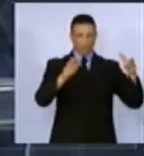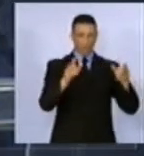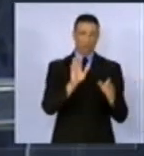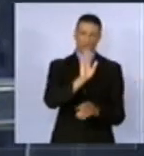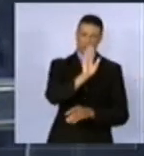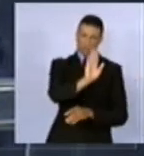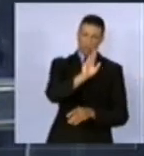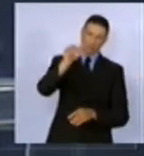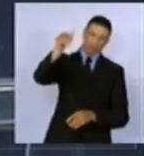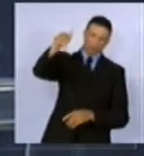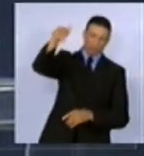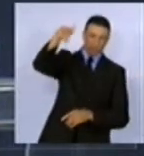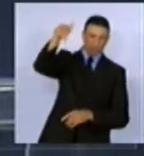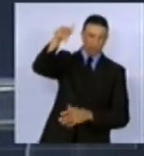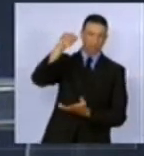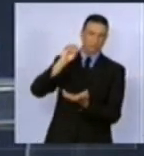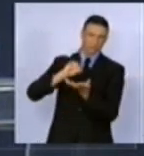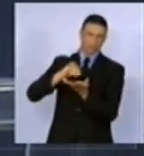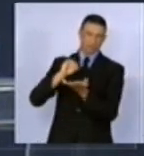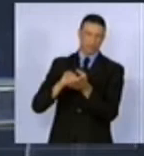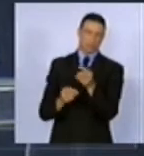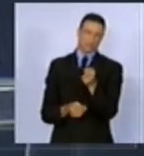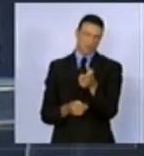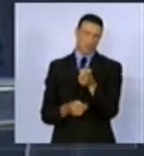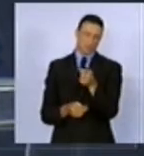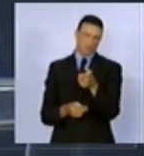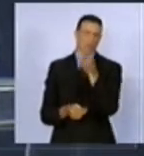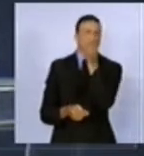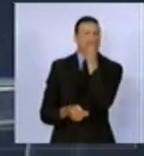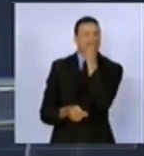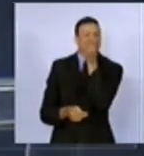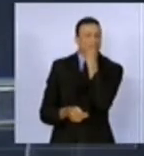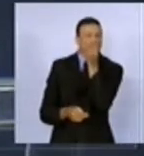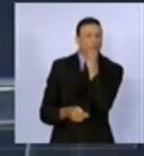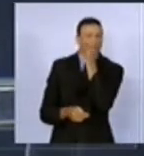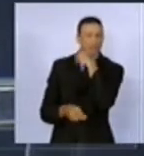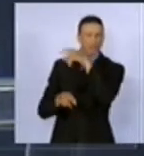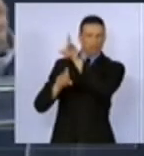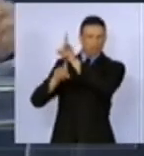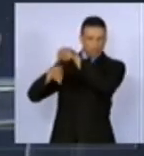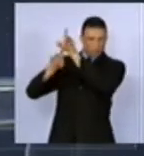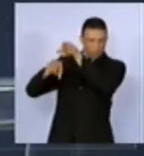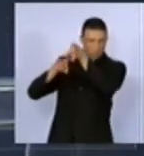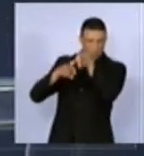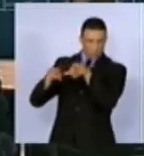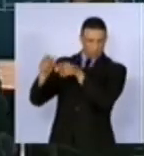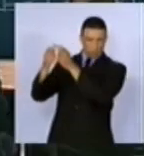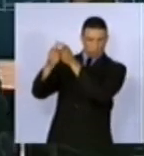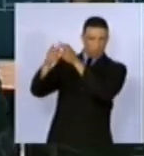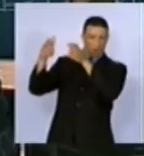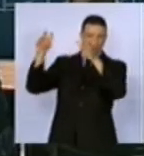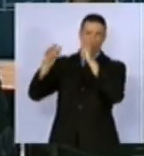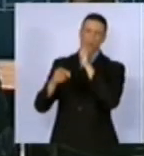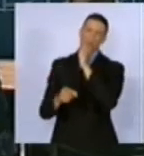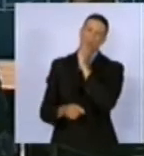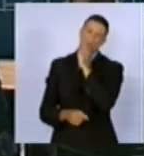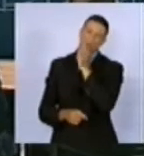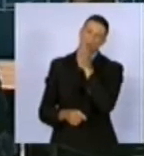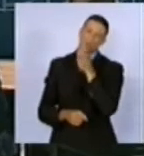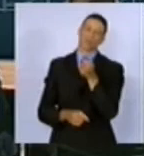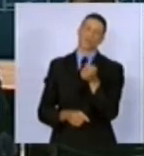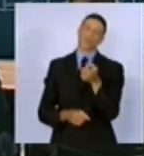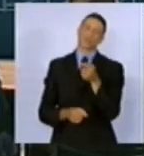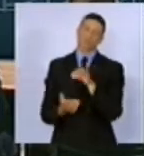do Nordeste já tá mais restrita no tem tanto potencial de expansão e também não não vem observando tanto a